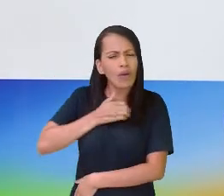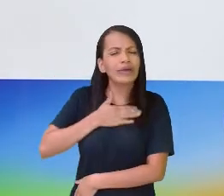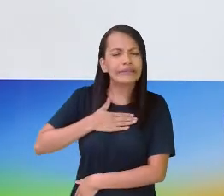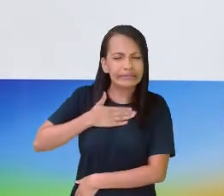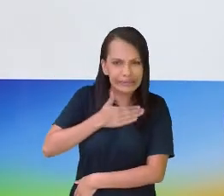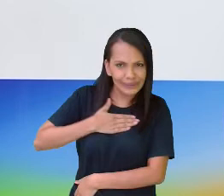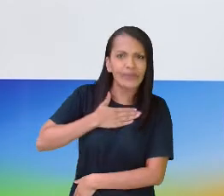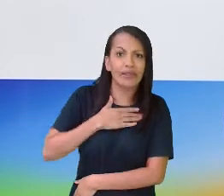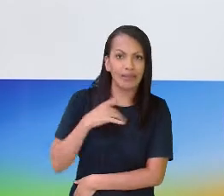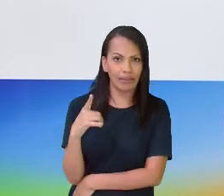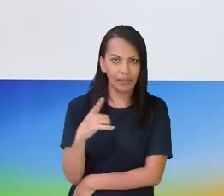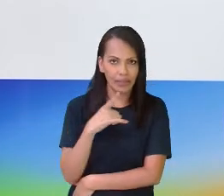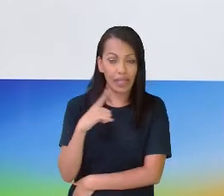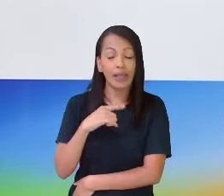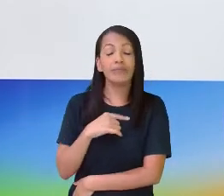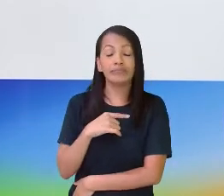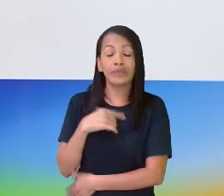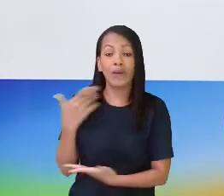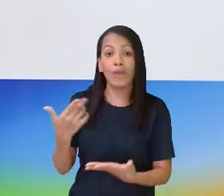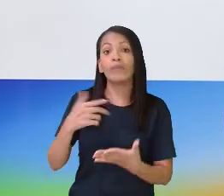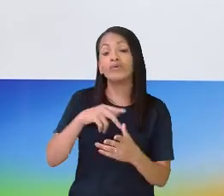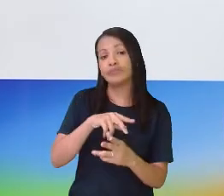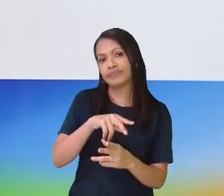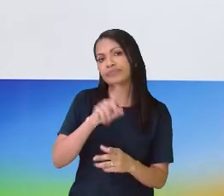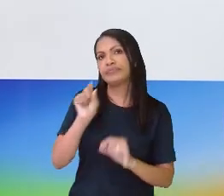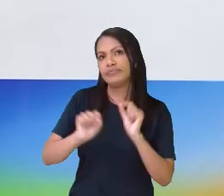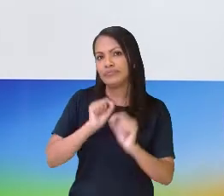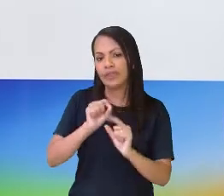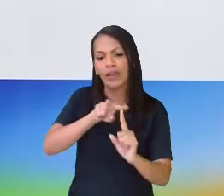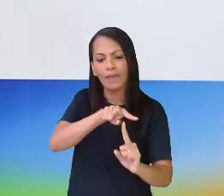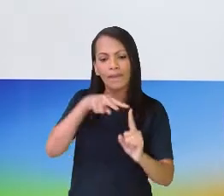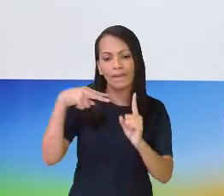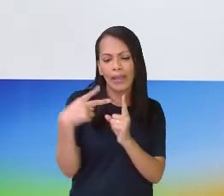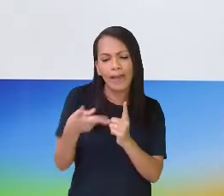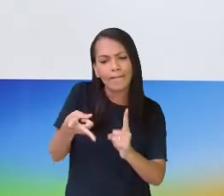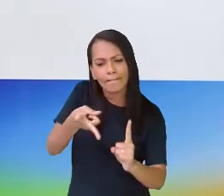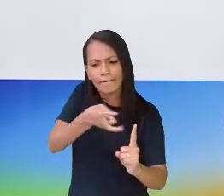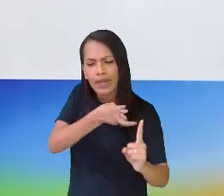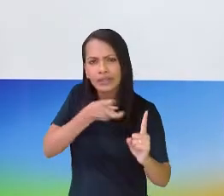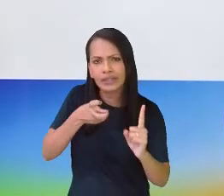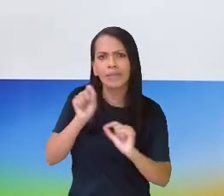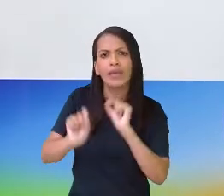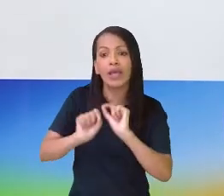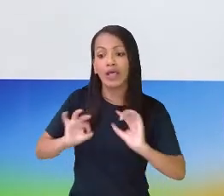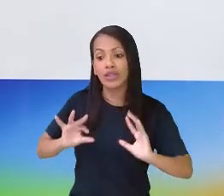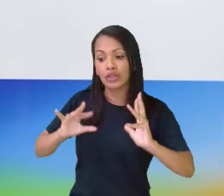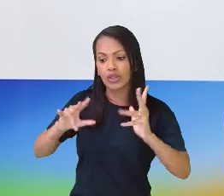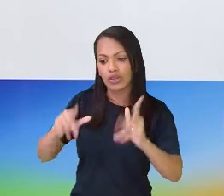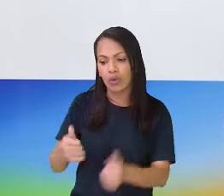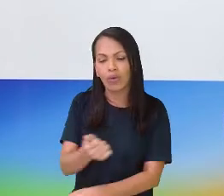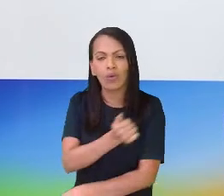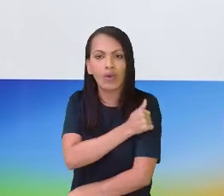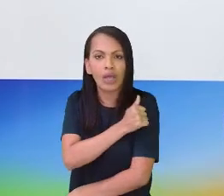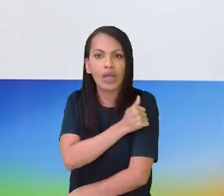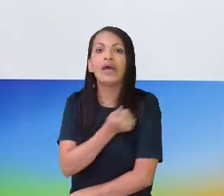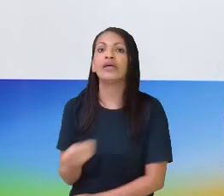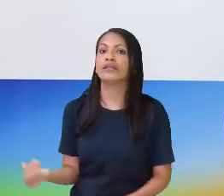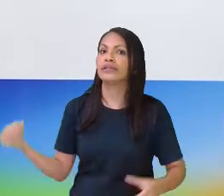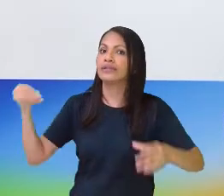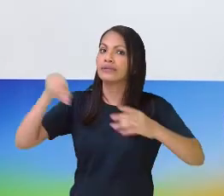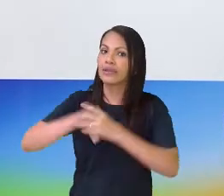da avaliação, eles são aspectos que devem ser percebidos para todo estudante dentro do